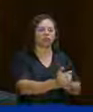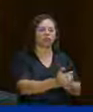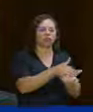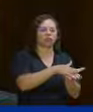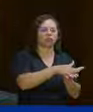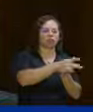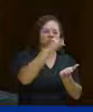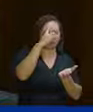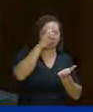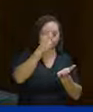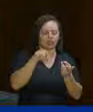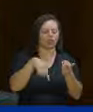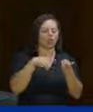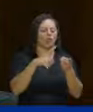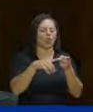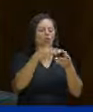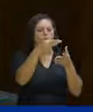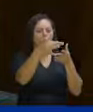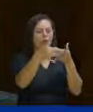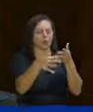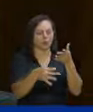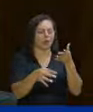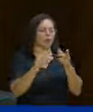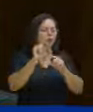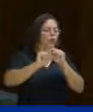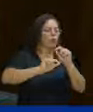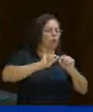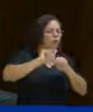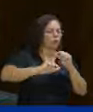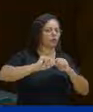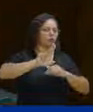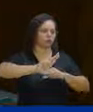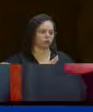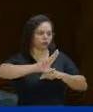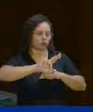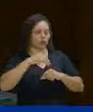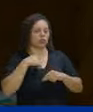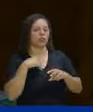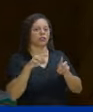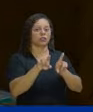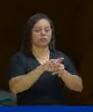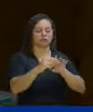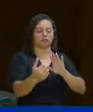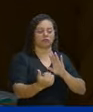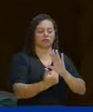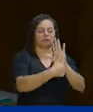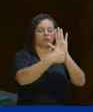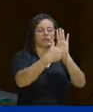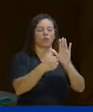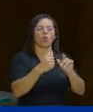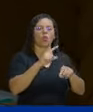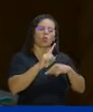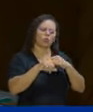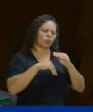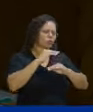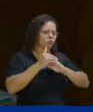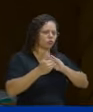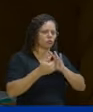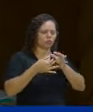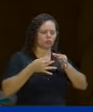a descrição detalhada, o valor da operação e a identificação do emitente e